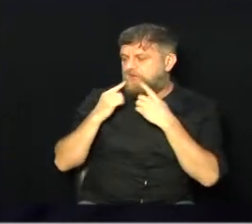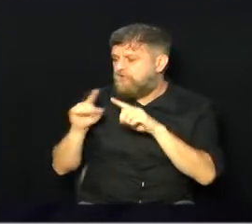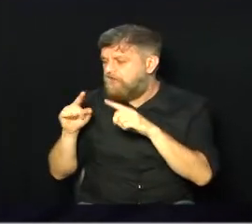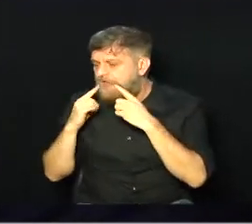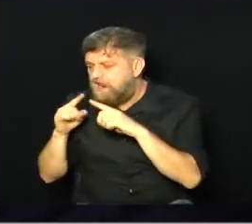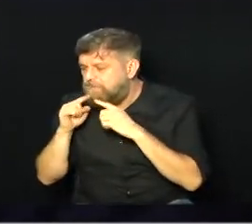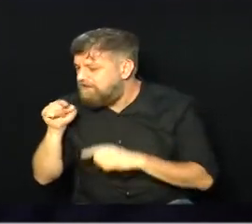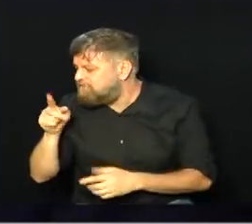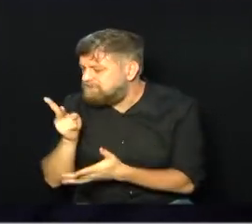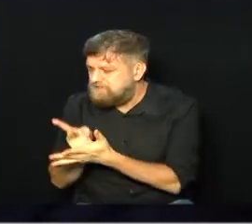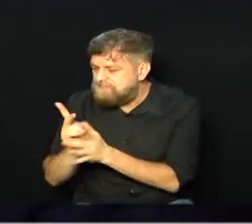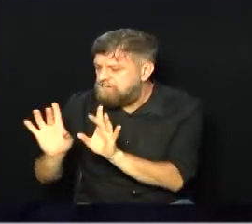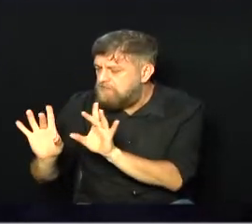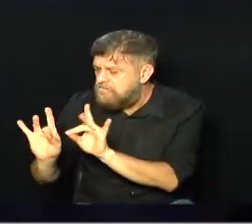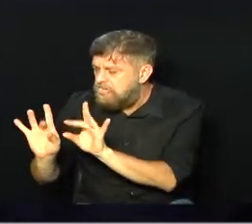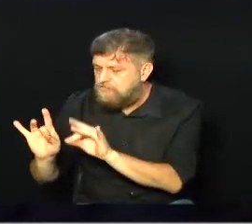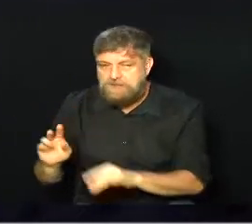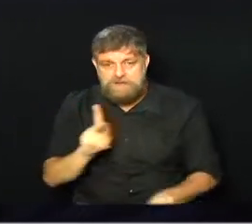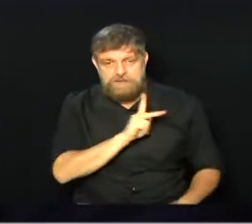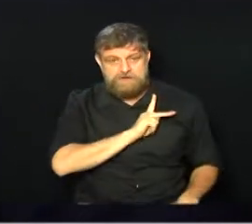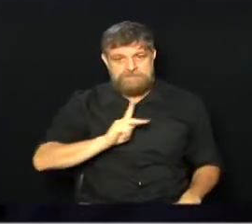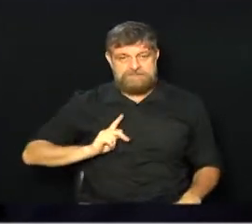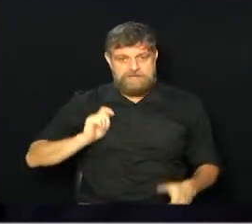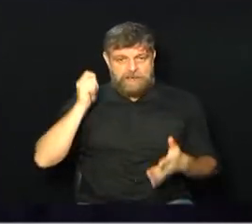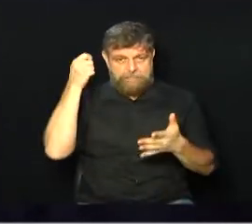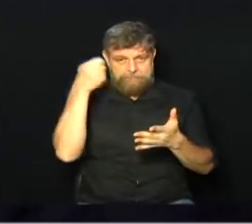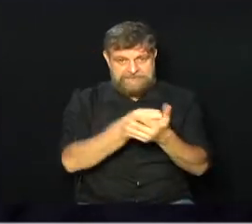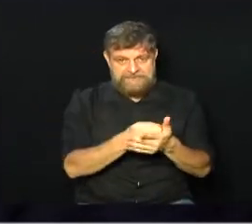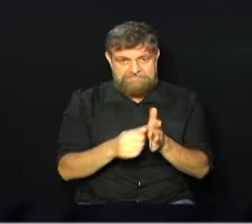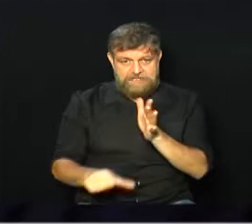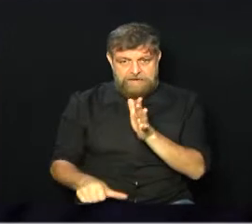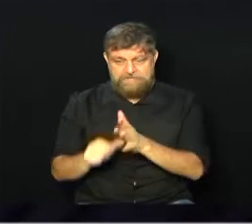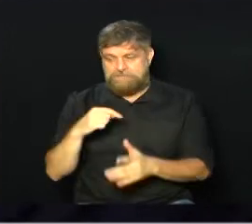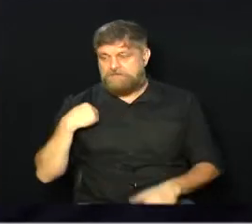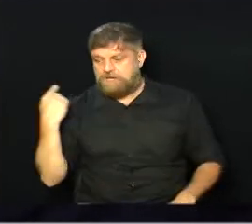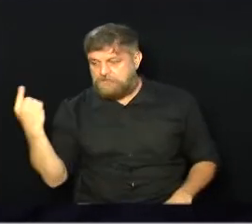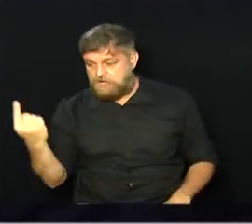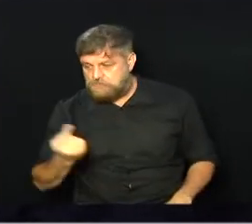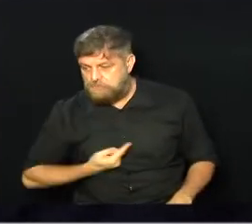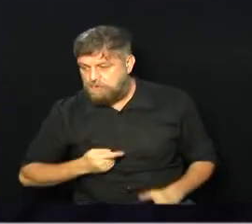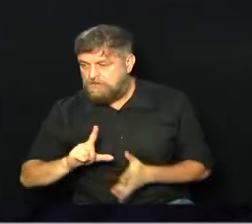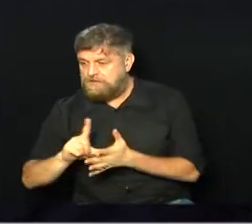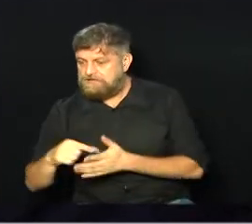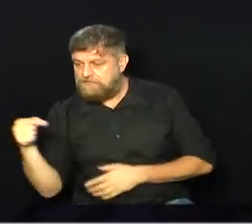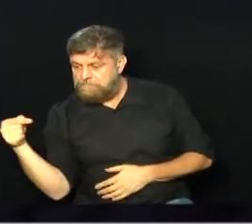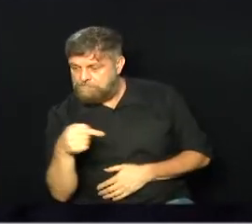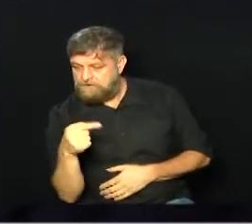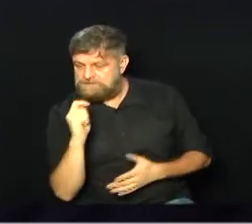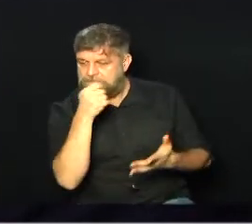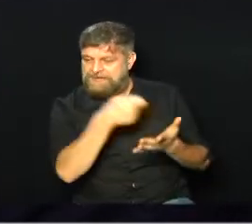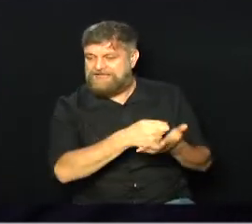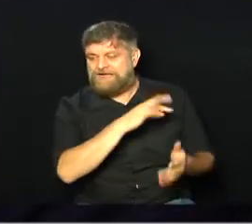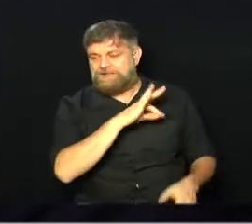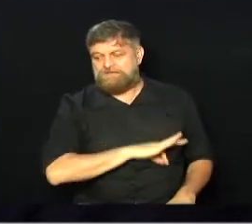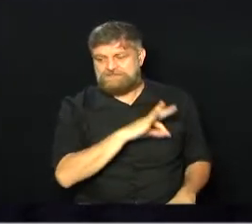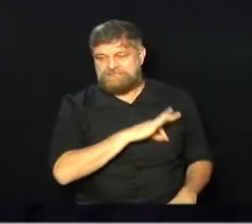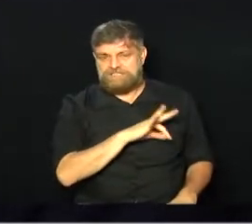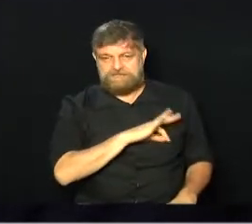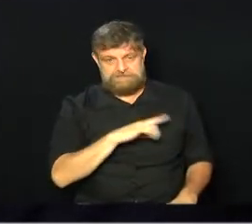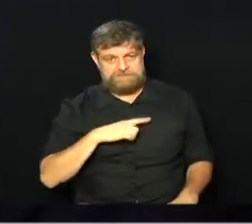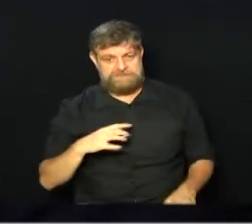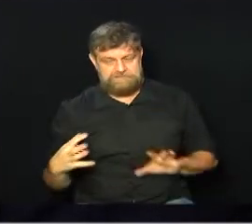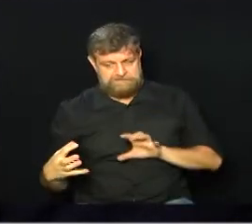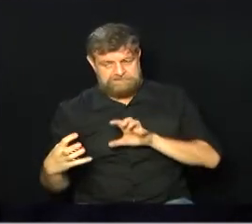xingavam, às vezes o presidente pagava o salário primeiro da gente para depois para casa dos turcos. Nossa. Então é normal do